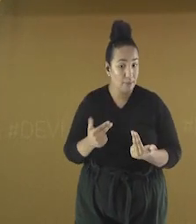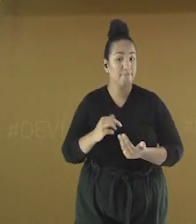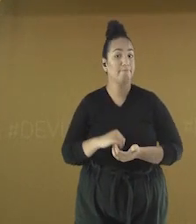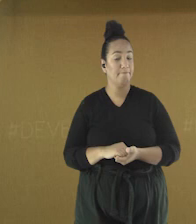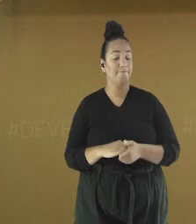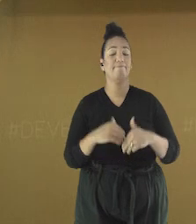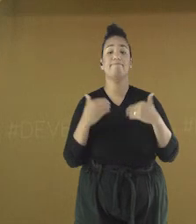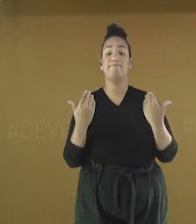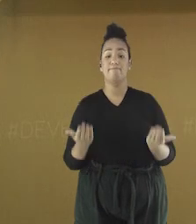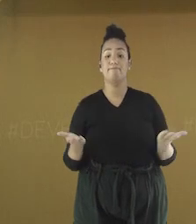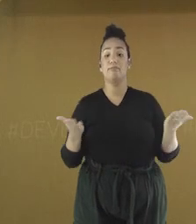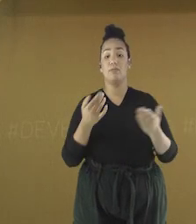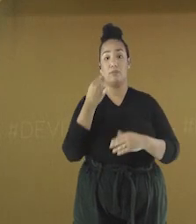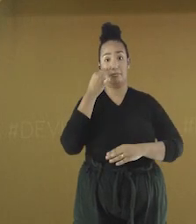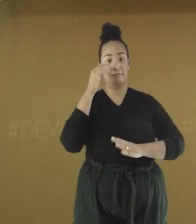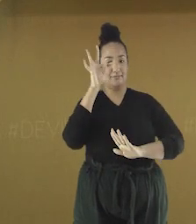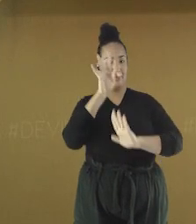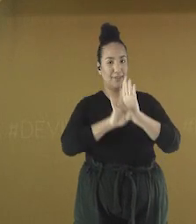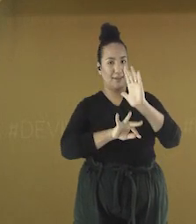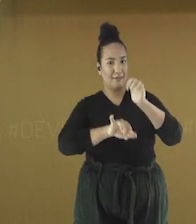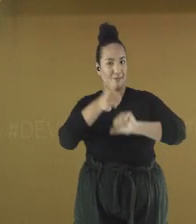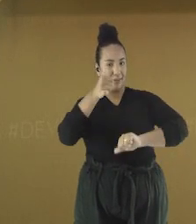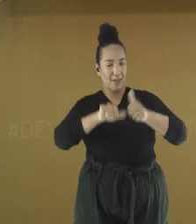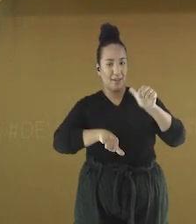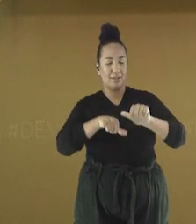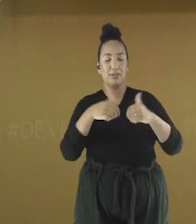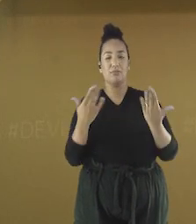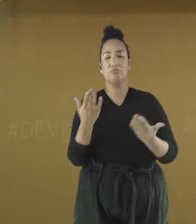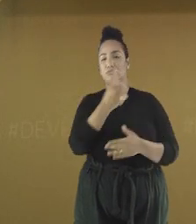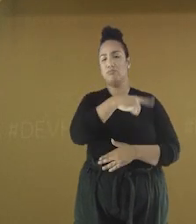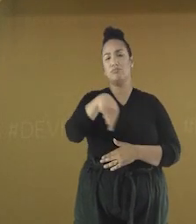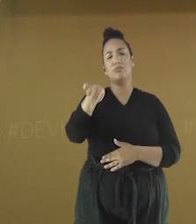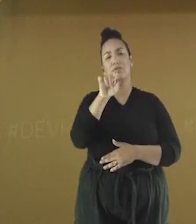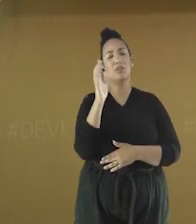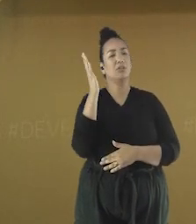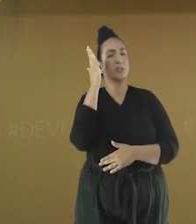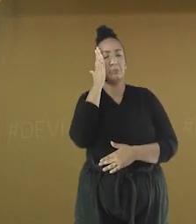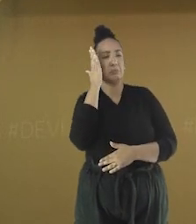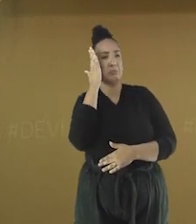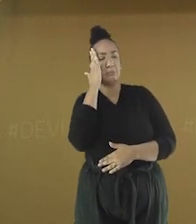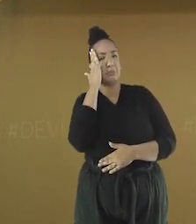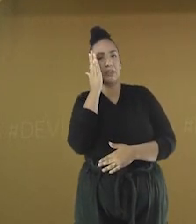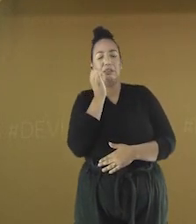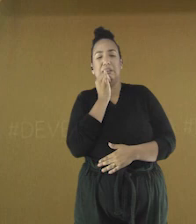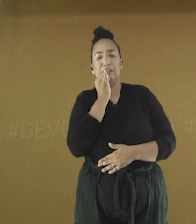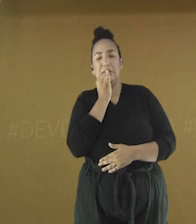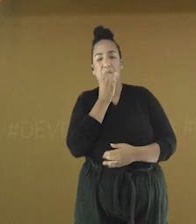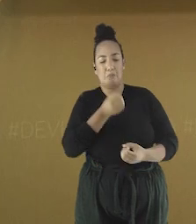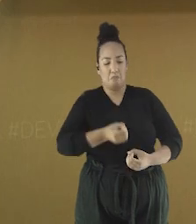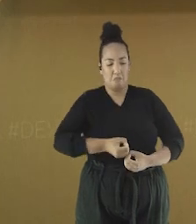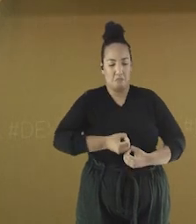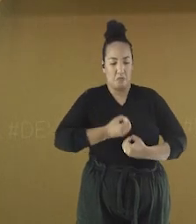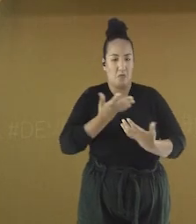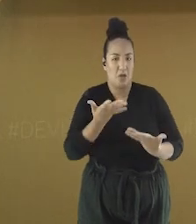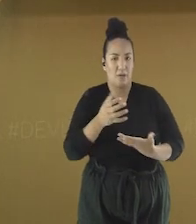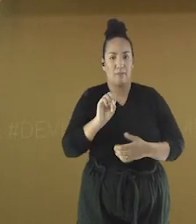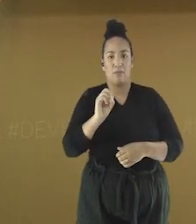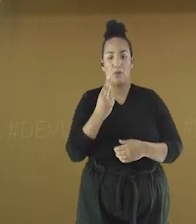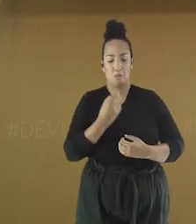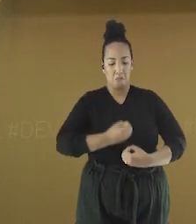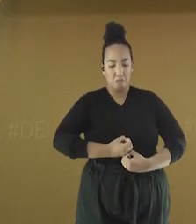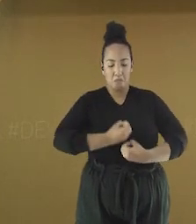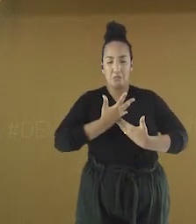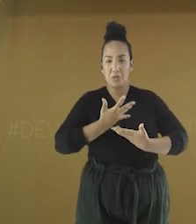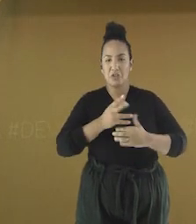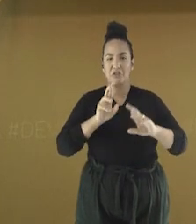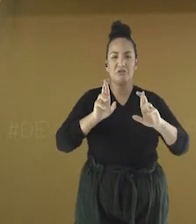isso? Pois bem, analisando esse texto, ainda não fica clara a diferença ou semelhança entre poema e